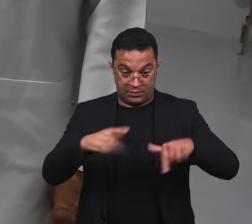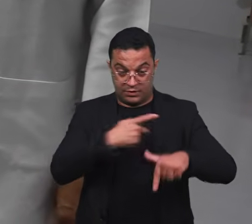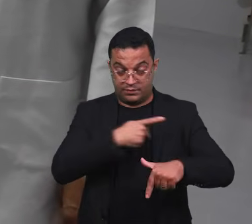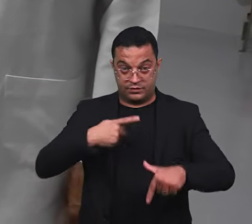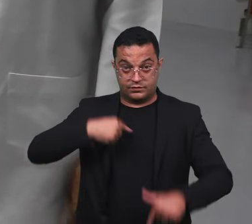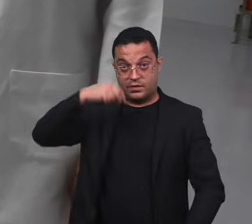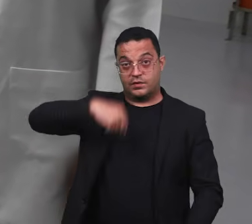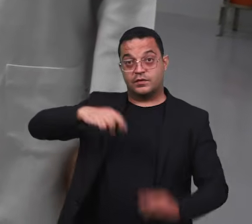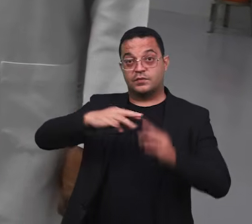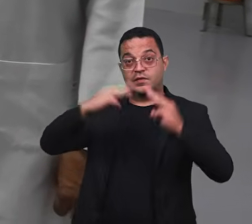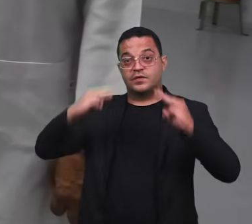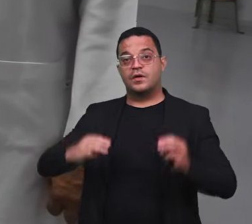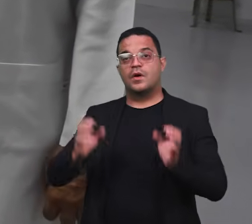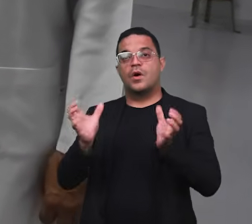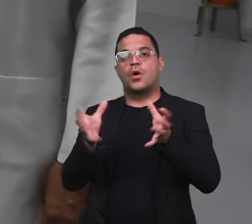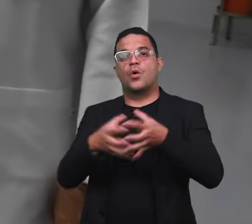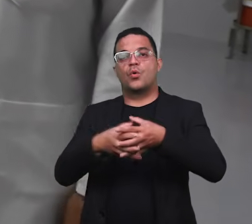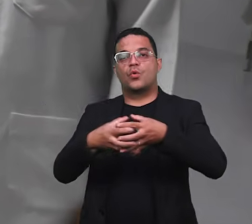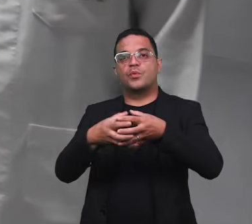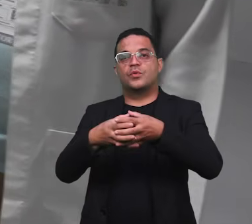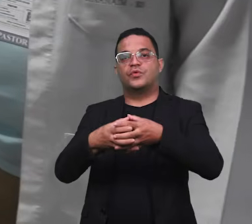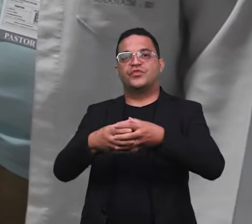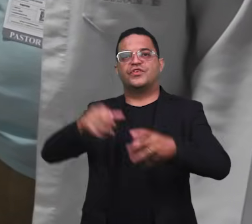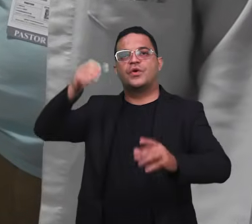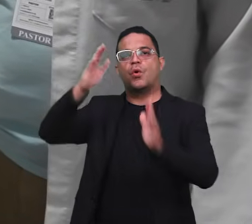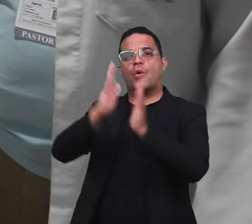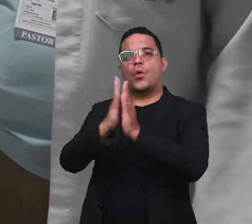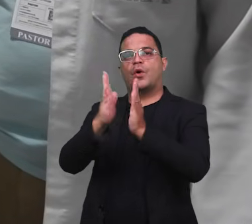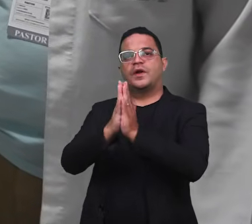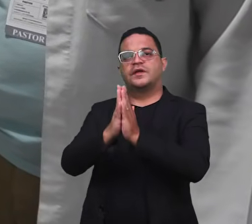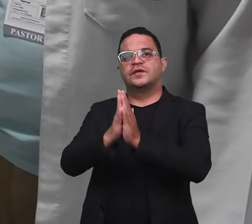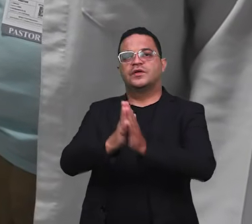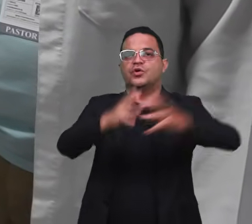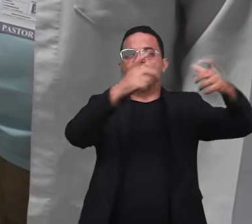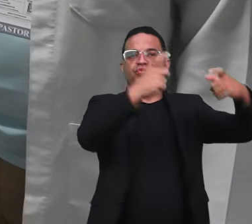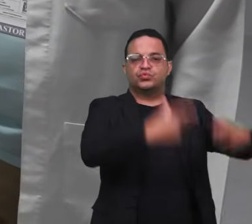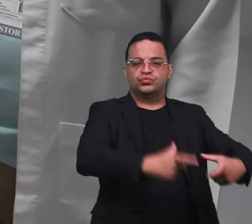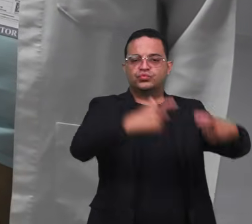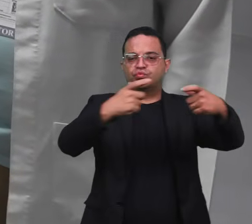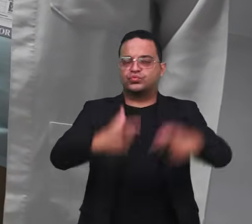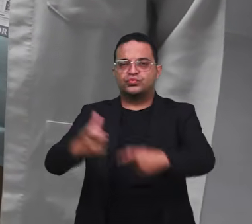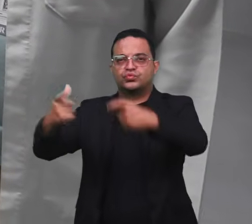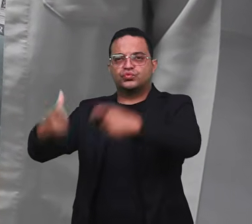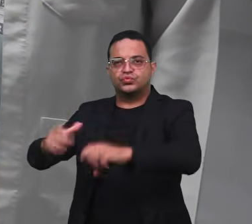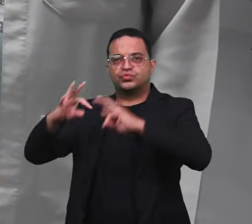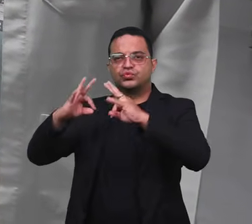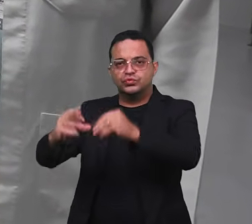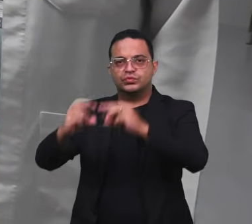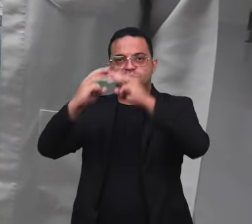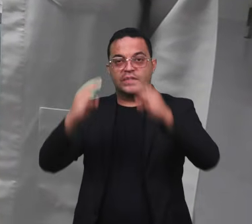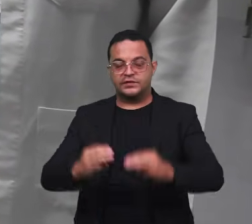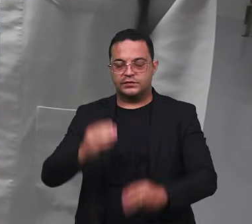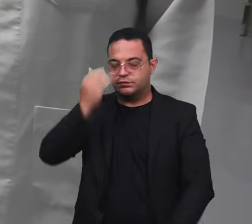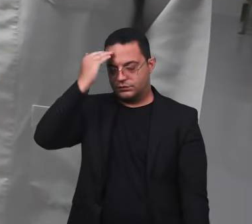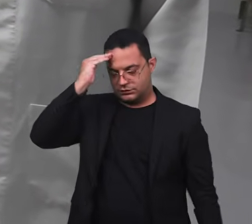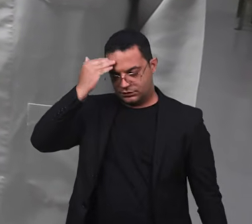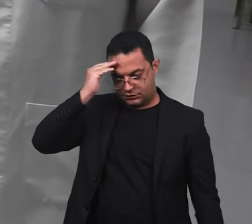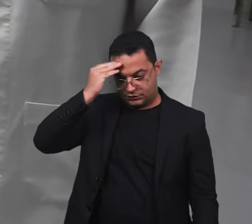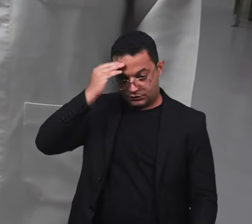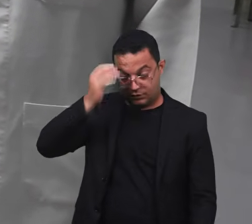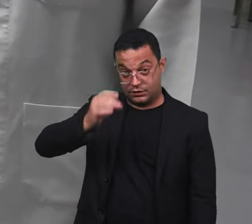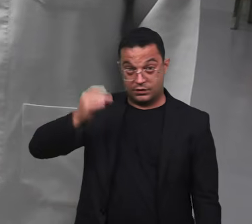Manaim, a comissão de oração, ela tem uma atuação em todos os setores do Manaim, né? E nós entendemos que o